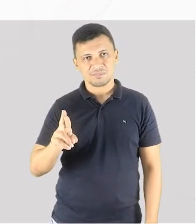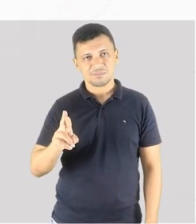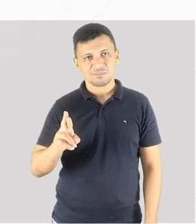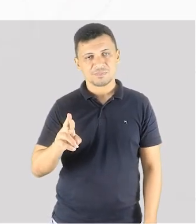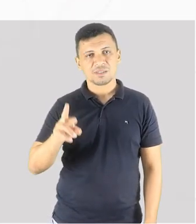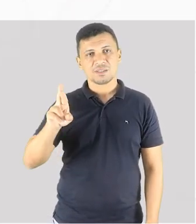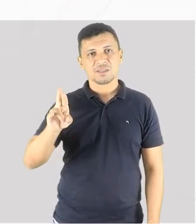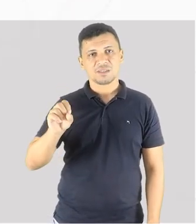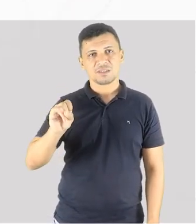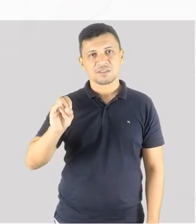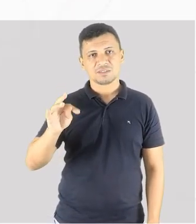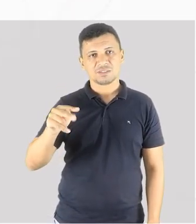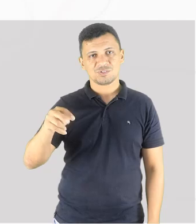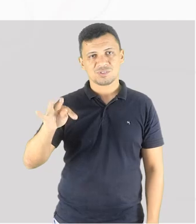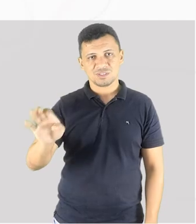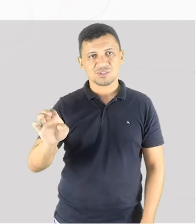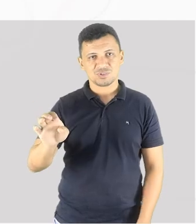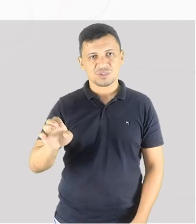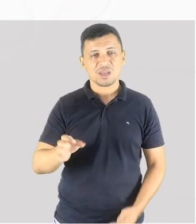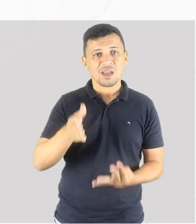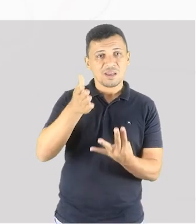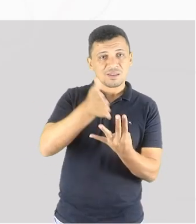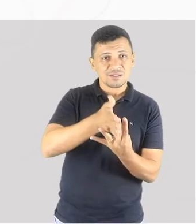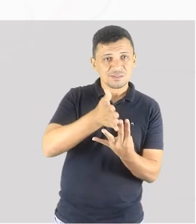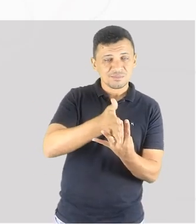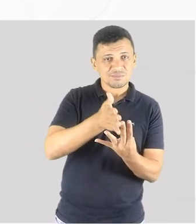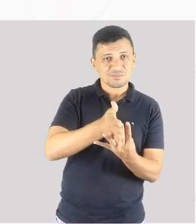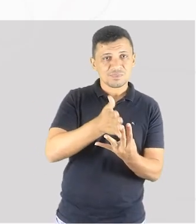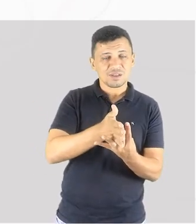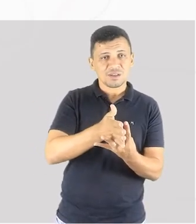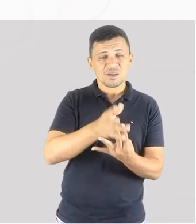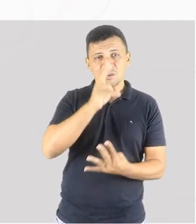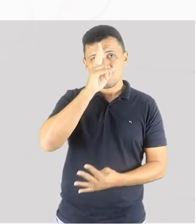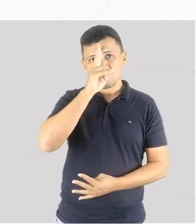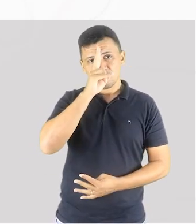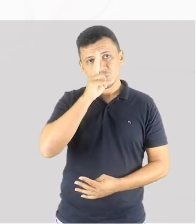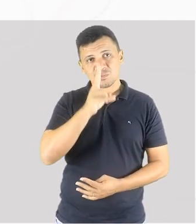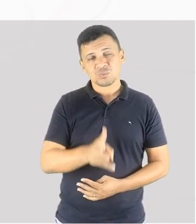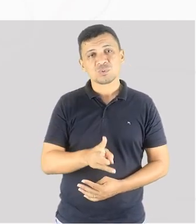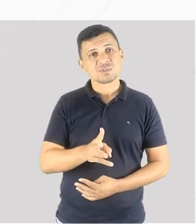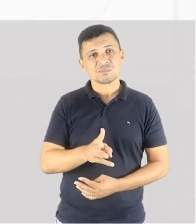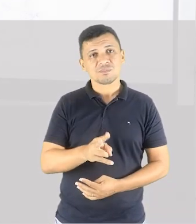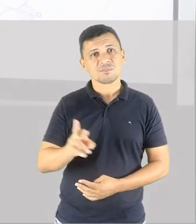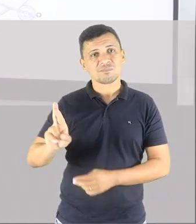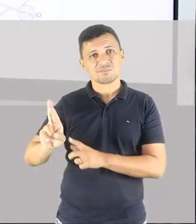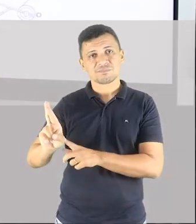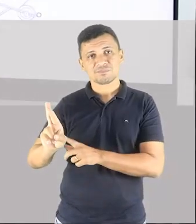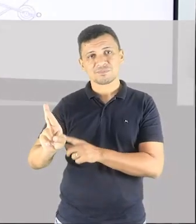fácil. Inter, entre. Resistente, força resistente. Então, ó,